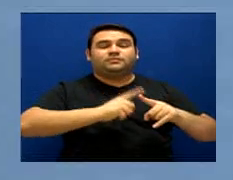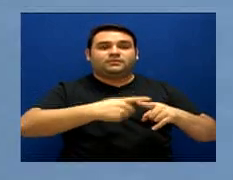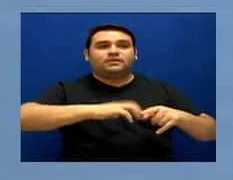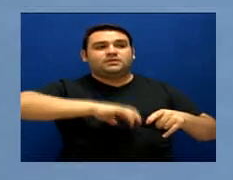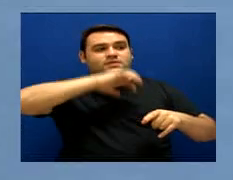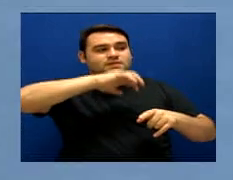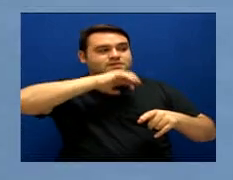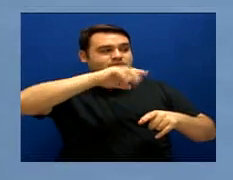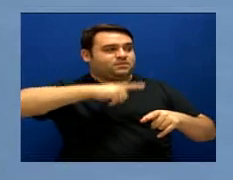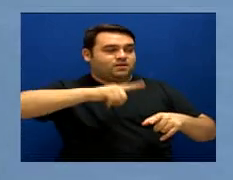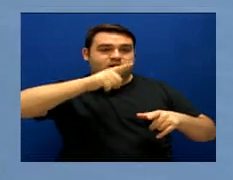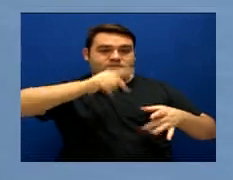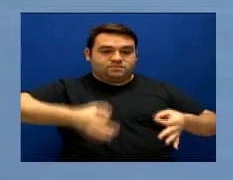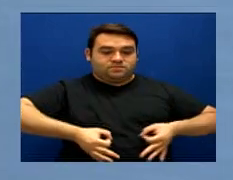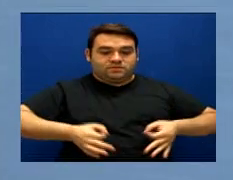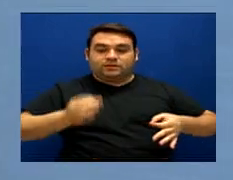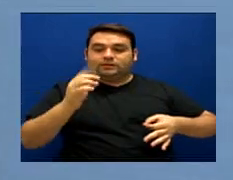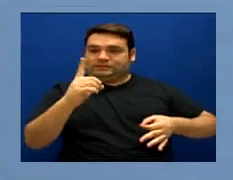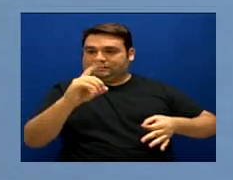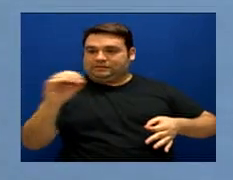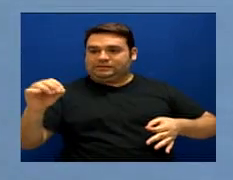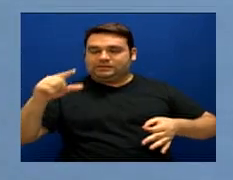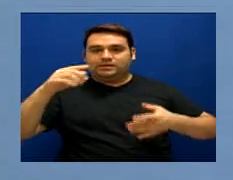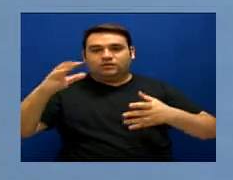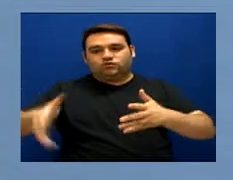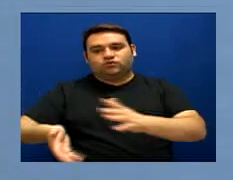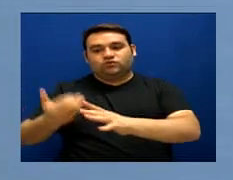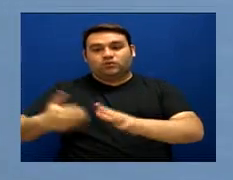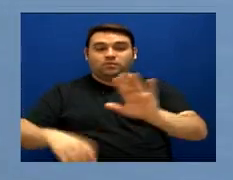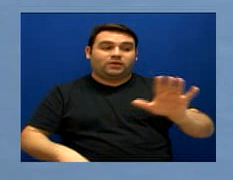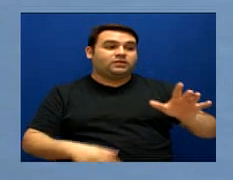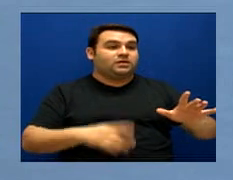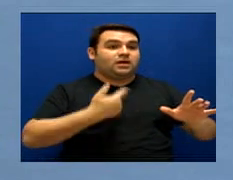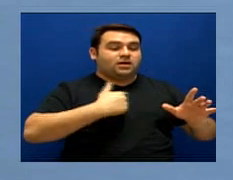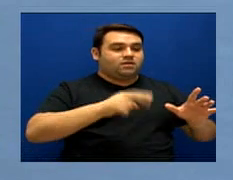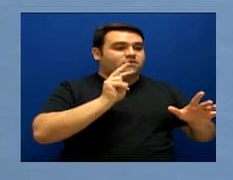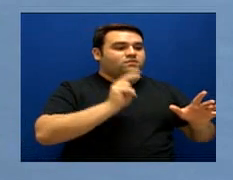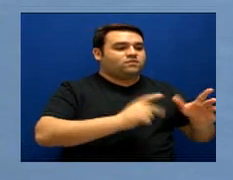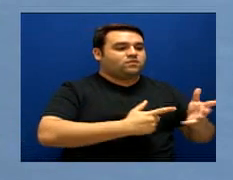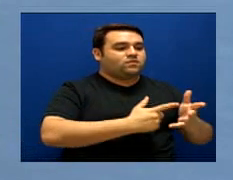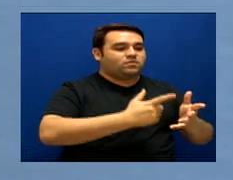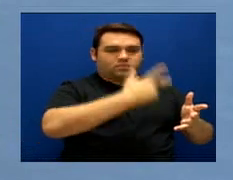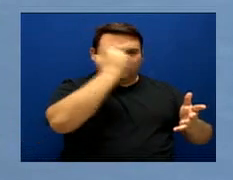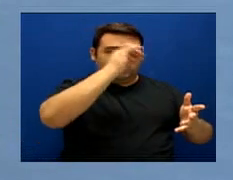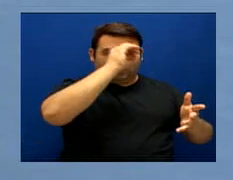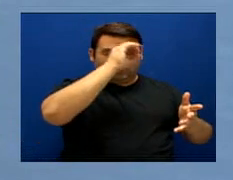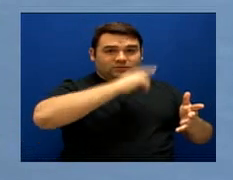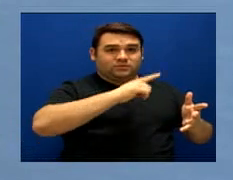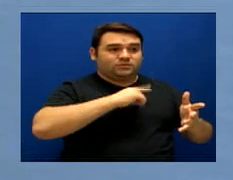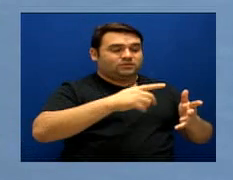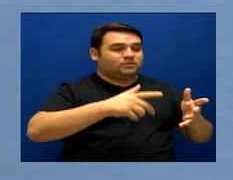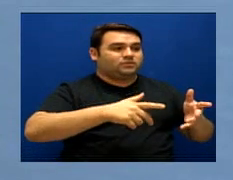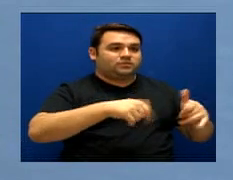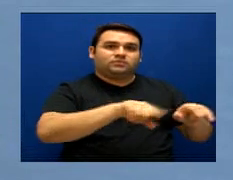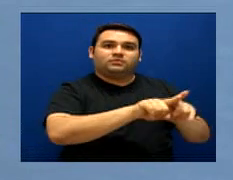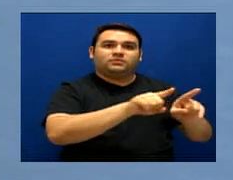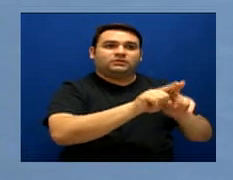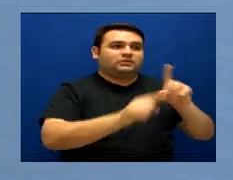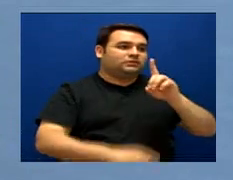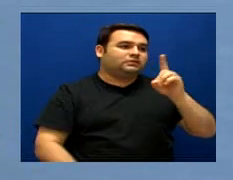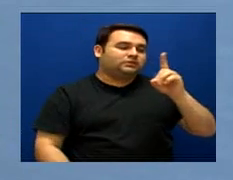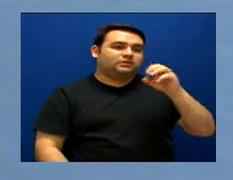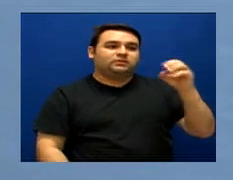animal que você castra, você salva 100, tira 100 da rua, mas para cada um que você vende para um sem noção, você coloca 100 na rua. Quer